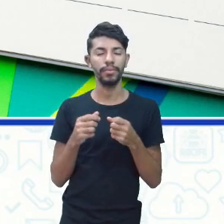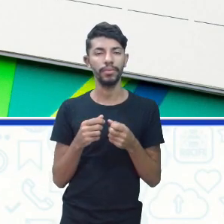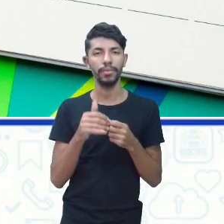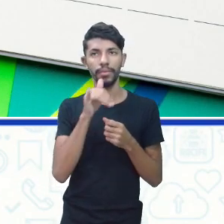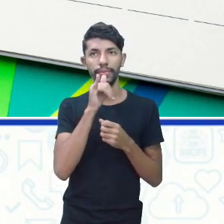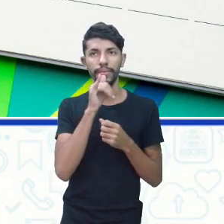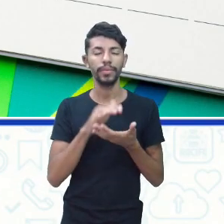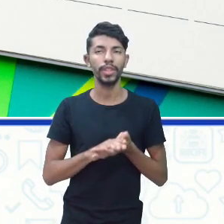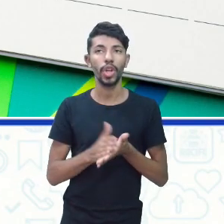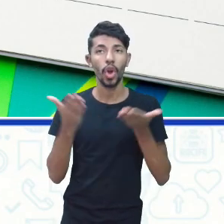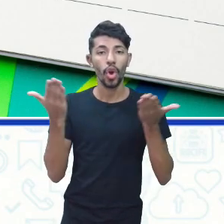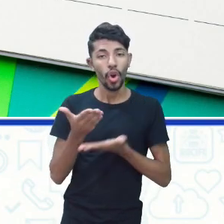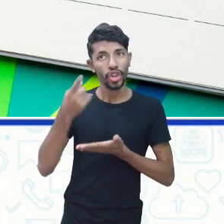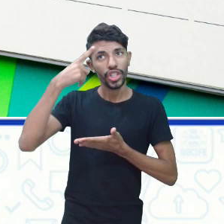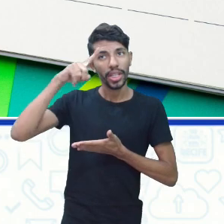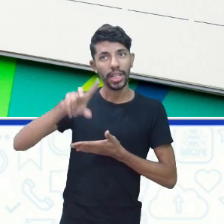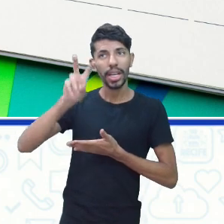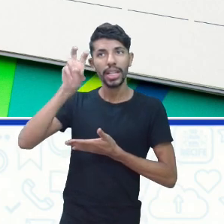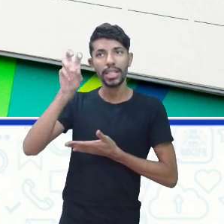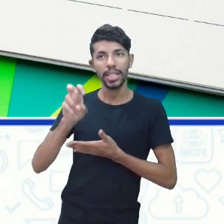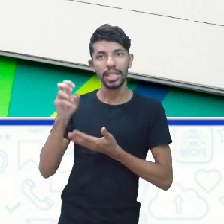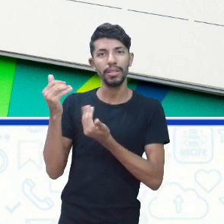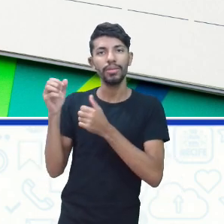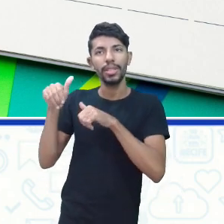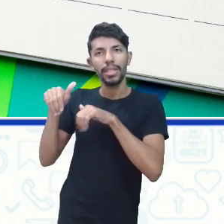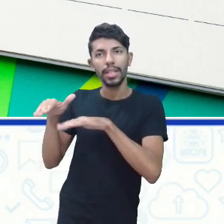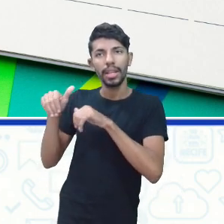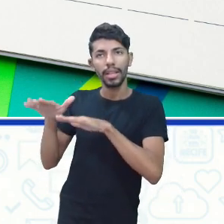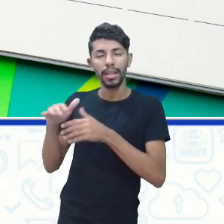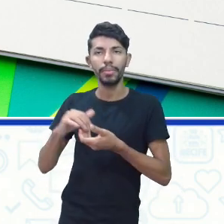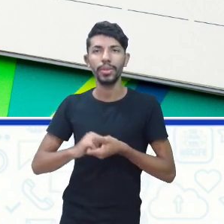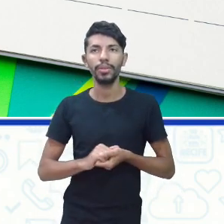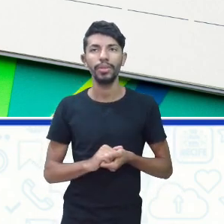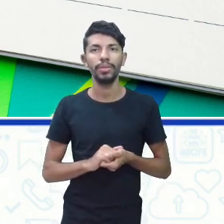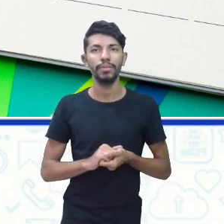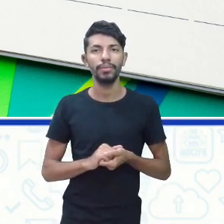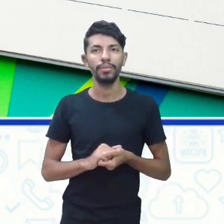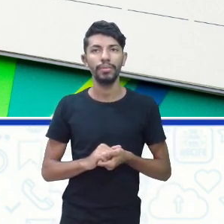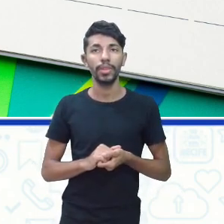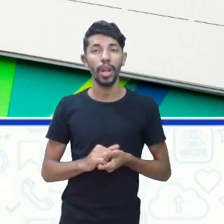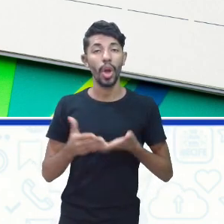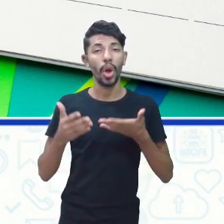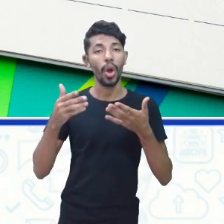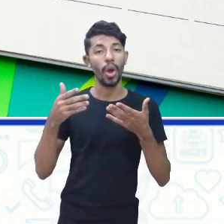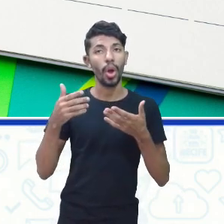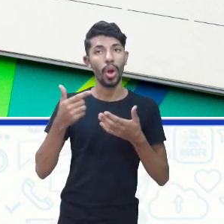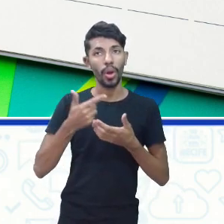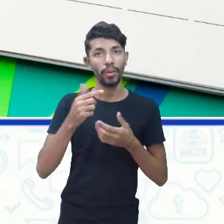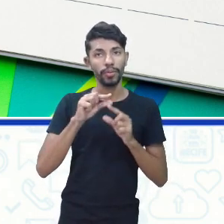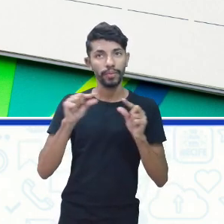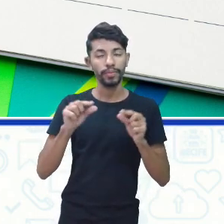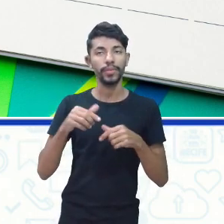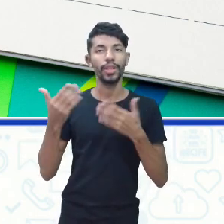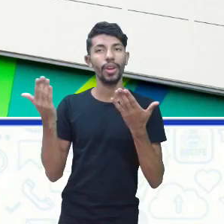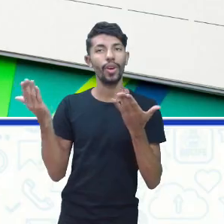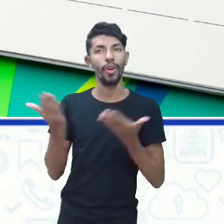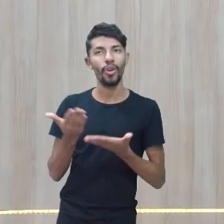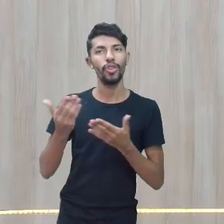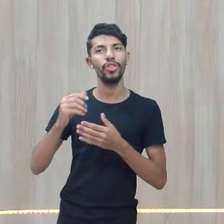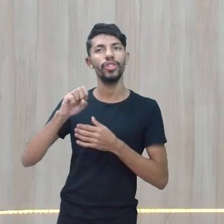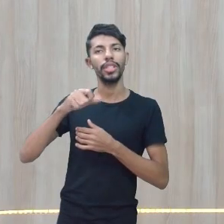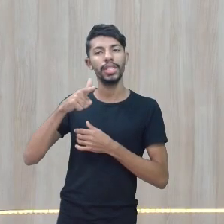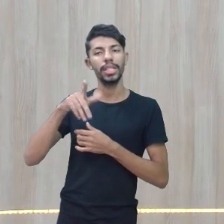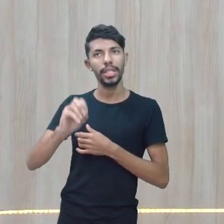dia 5 de setembro. Hoje são dia 5 de setembro. Então, você